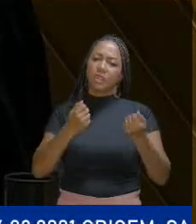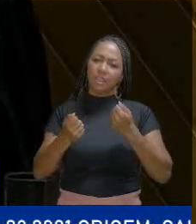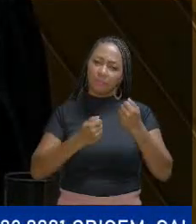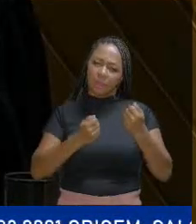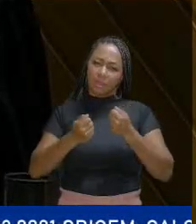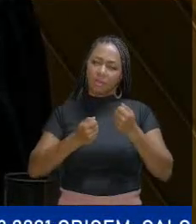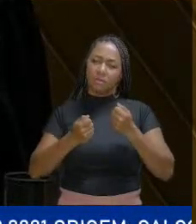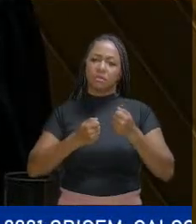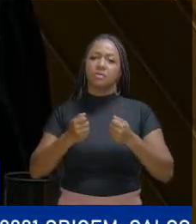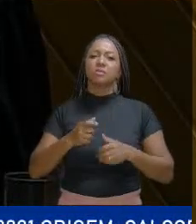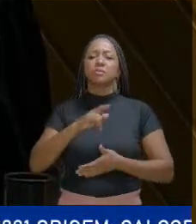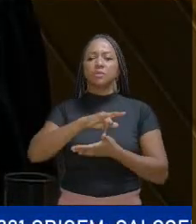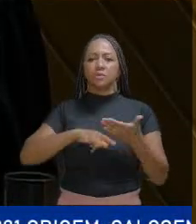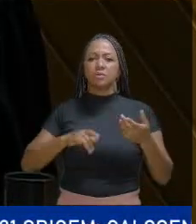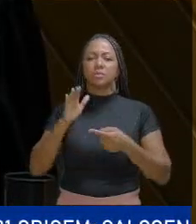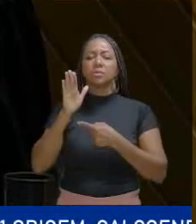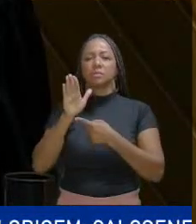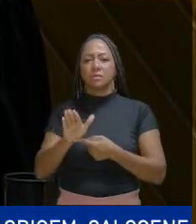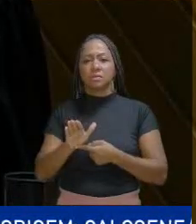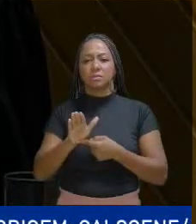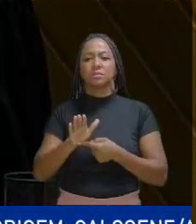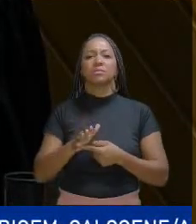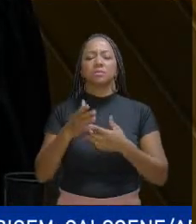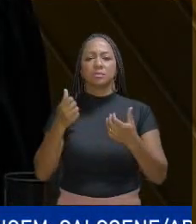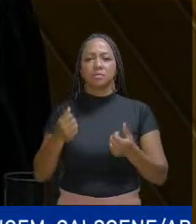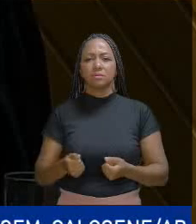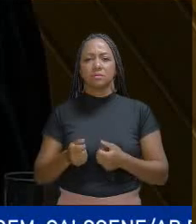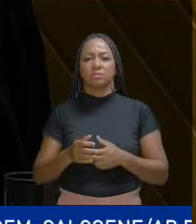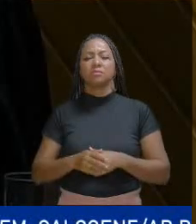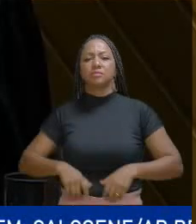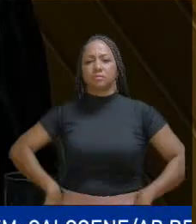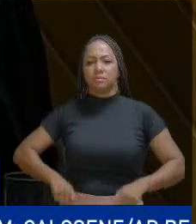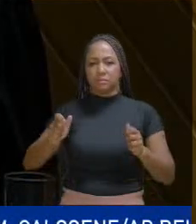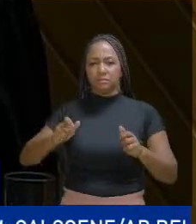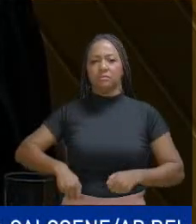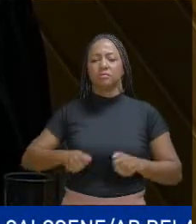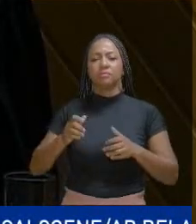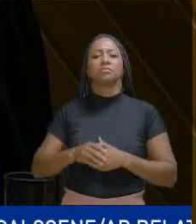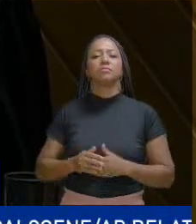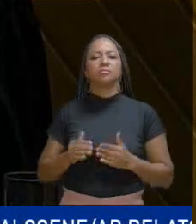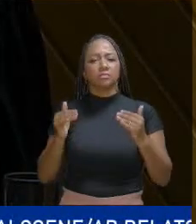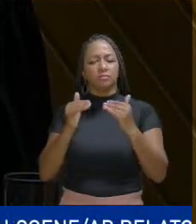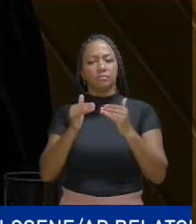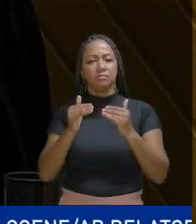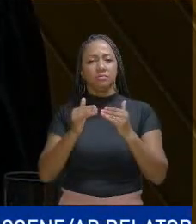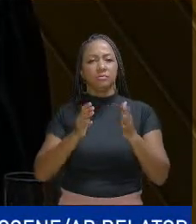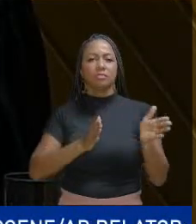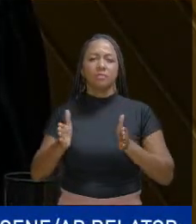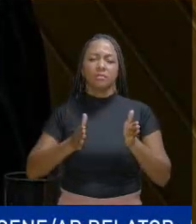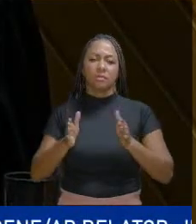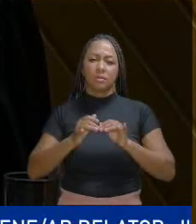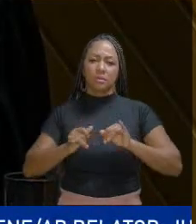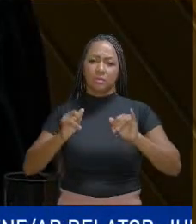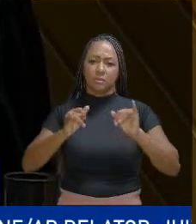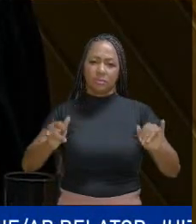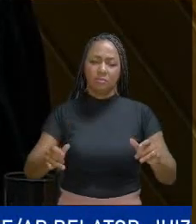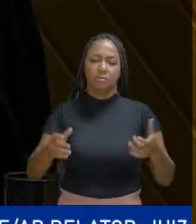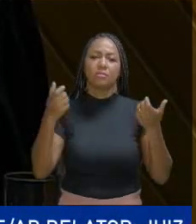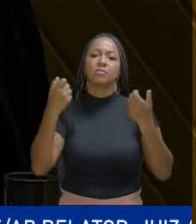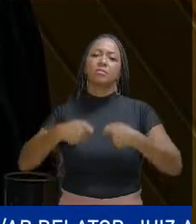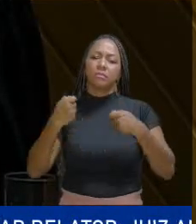avaliar a pertinência dos documentos apresentados, considerando a natureza do gasto, a compatibilidade com o período da campanha